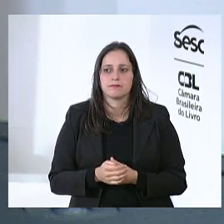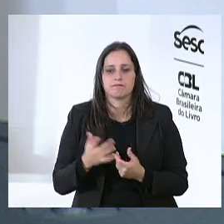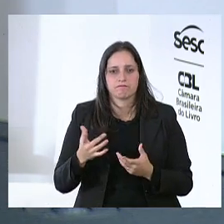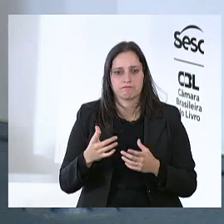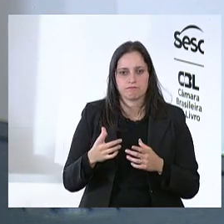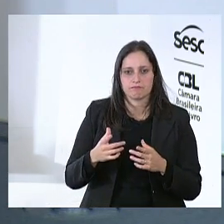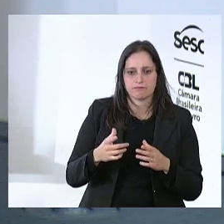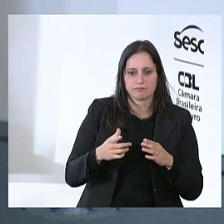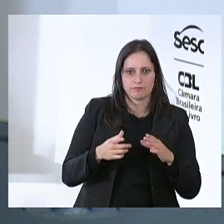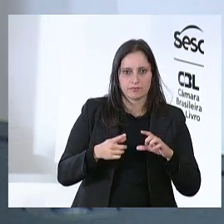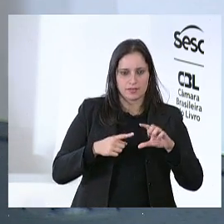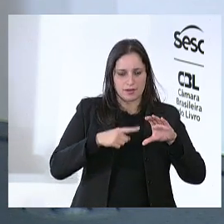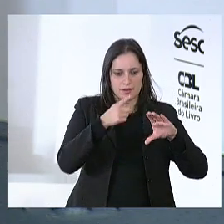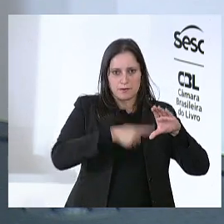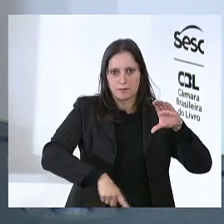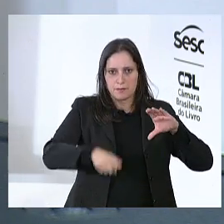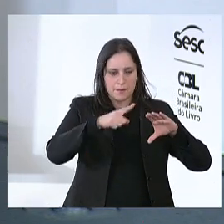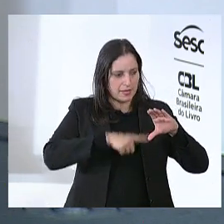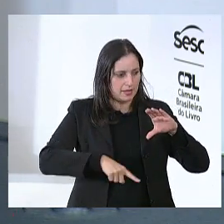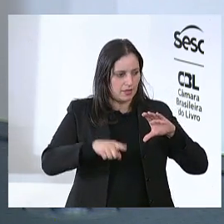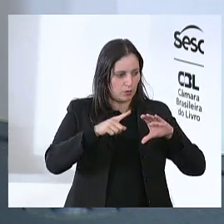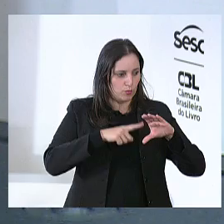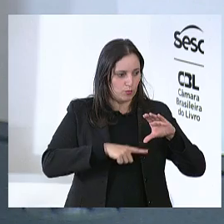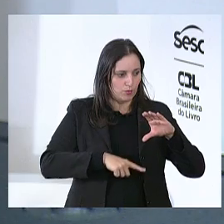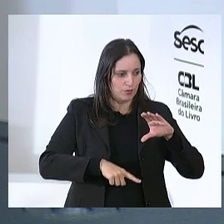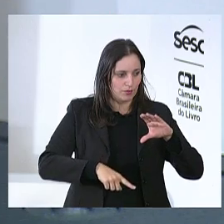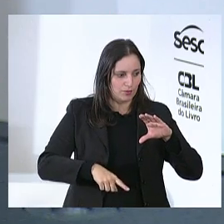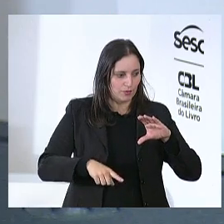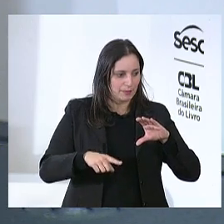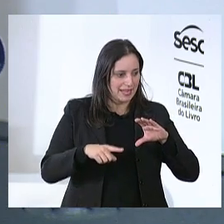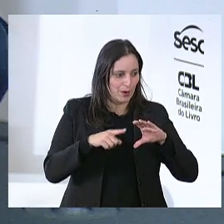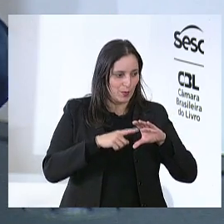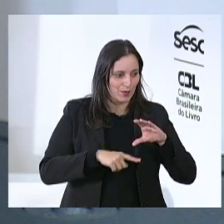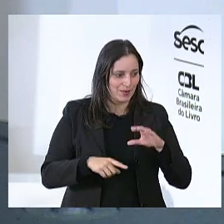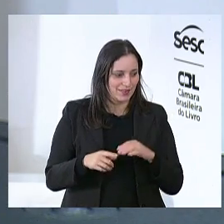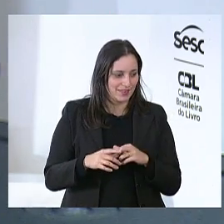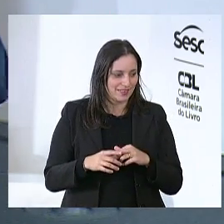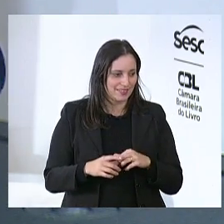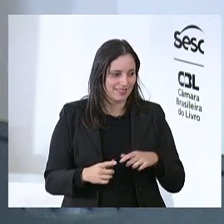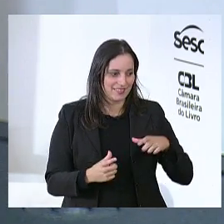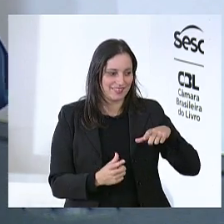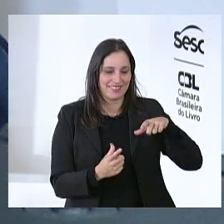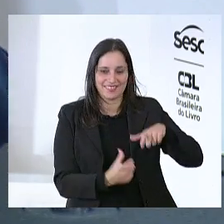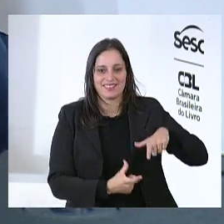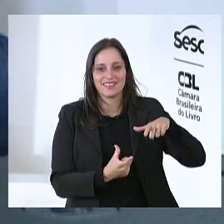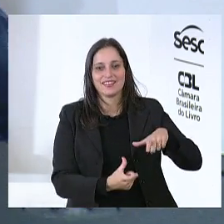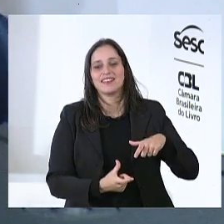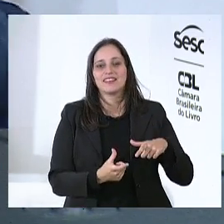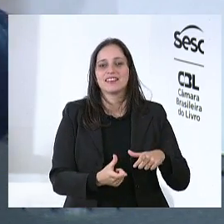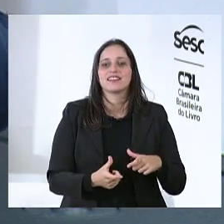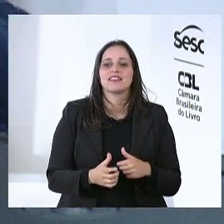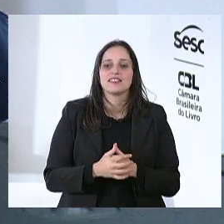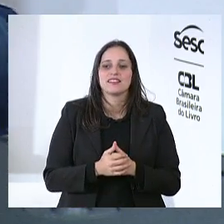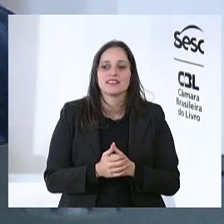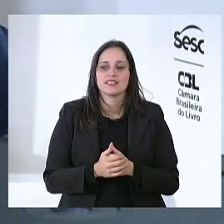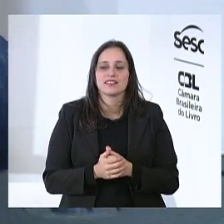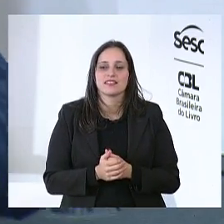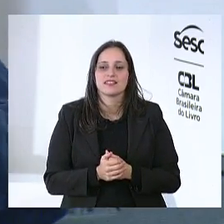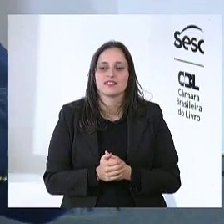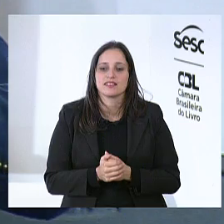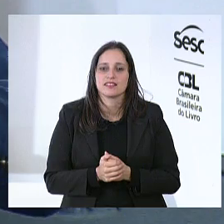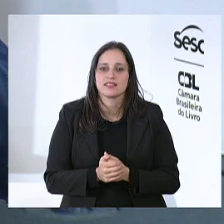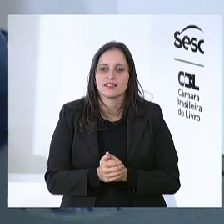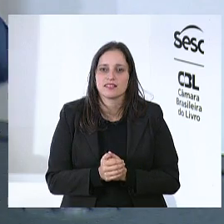pneus e carcaças de fogões no rio Tietê, você está aumentando o PIB, né? Porque obriga a fazer contrato de desassoreamento,